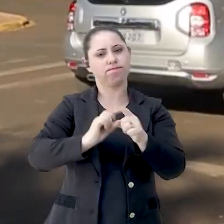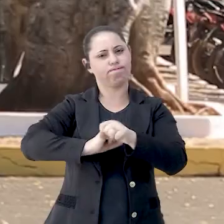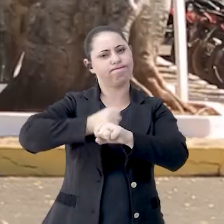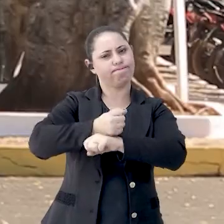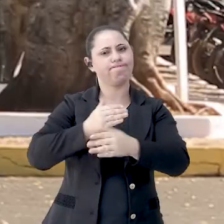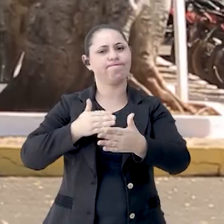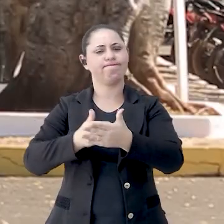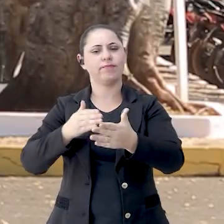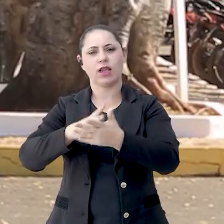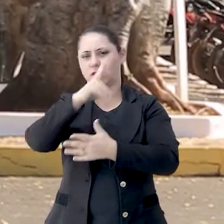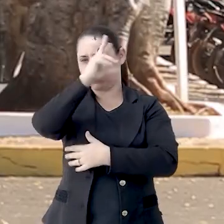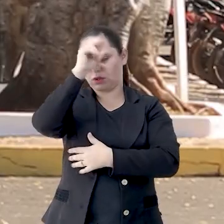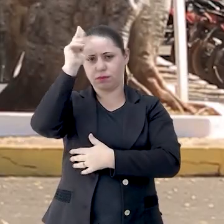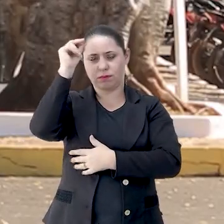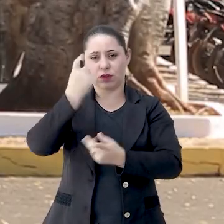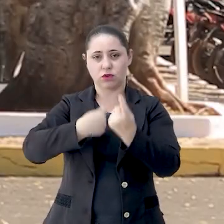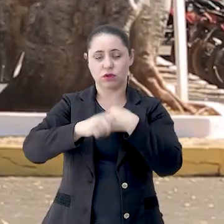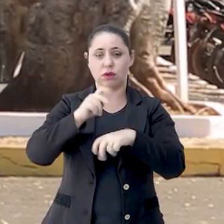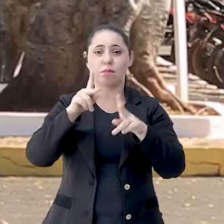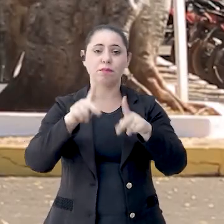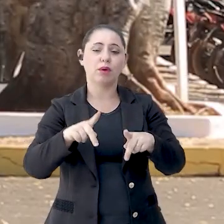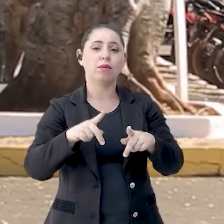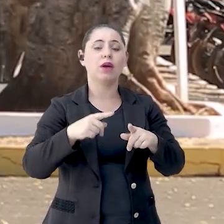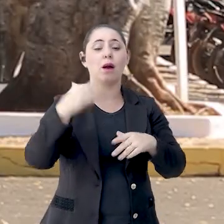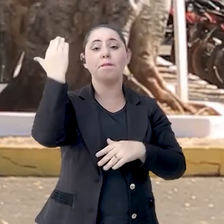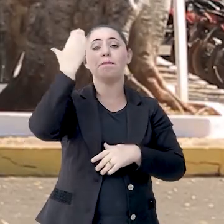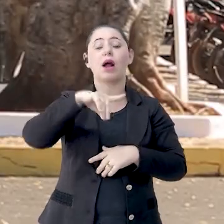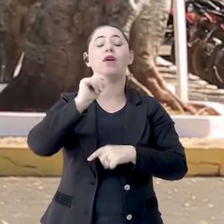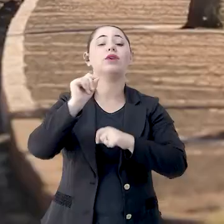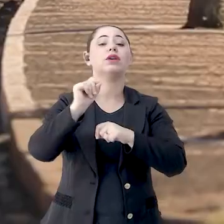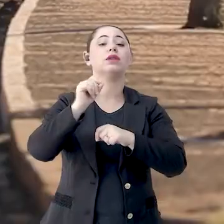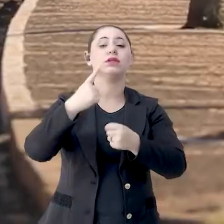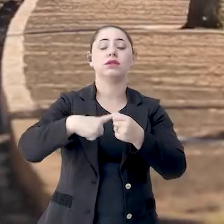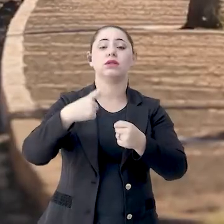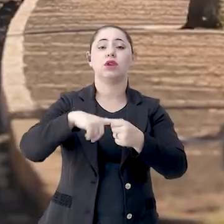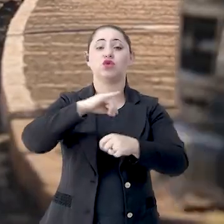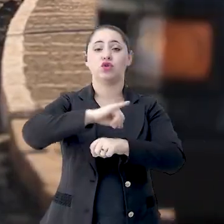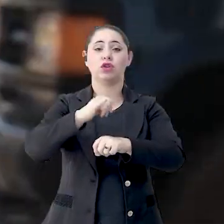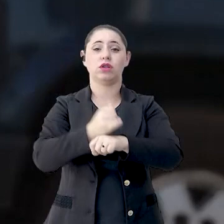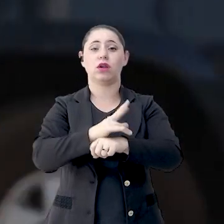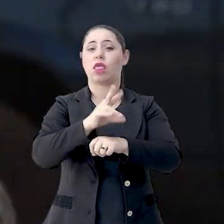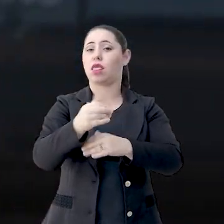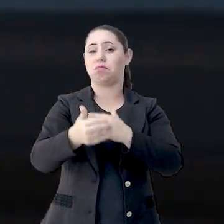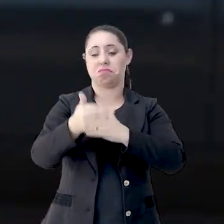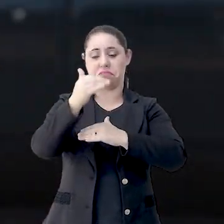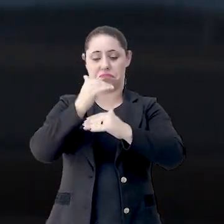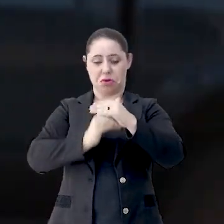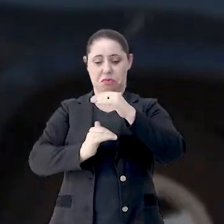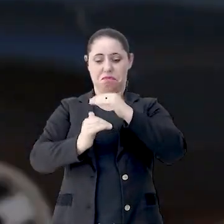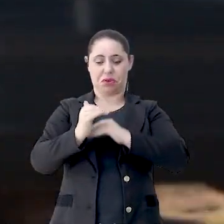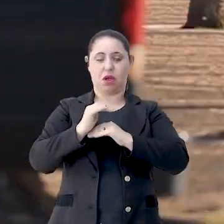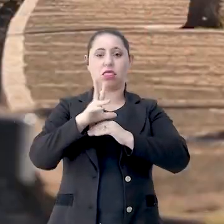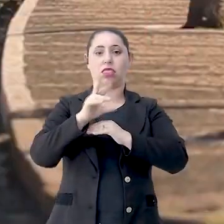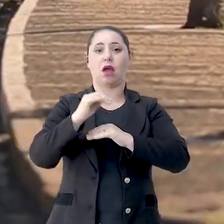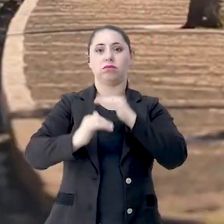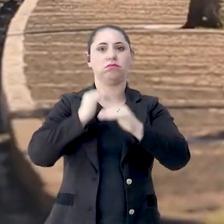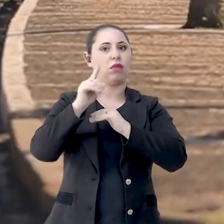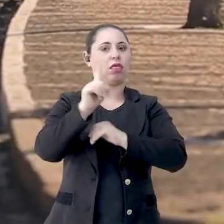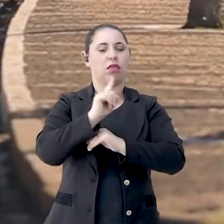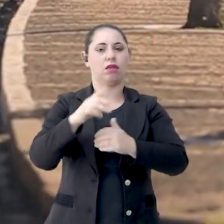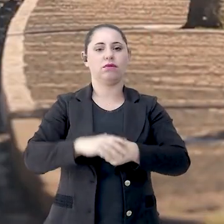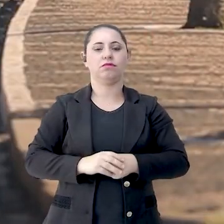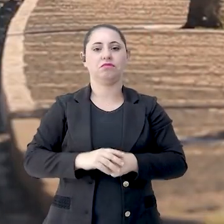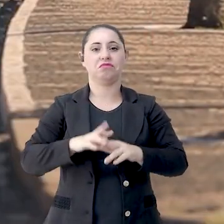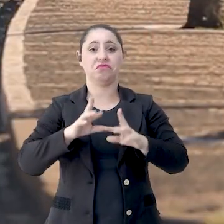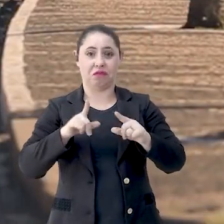Jardim não recuou no ritmo de desenvolvimento. Pelo contrário, apresentou evolução positiva em todos